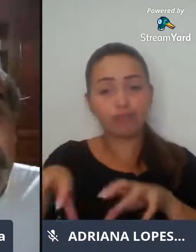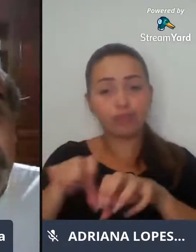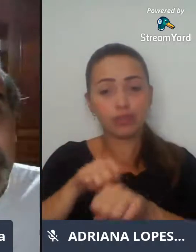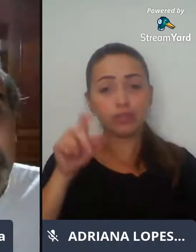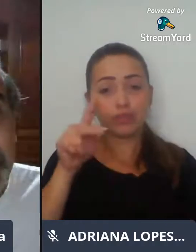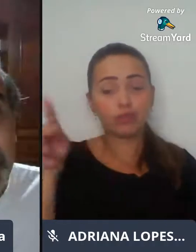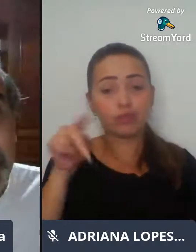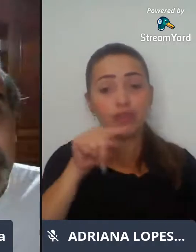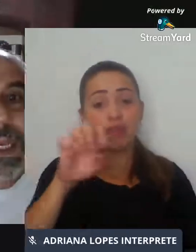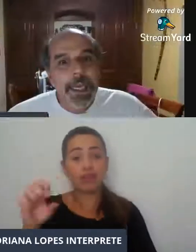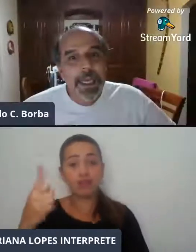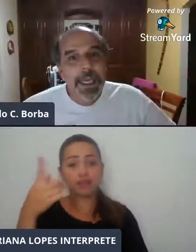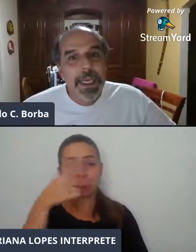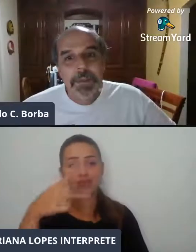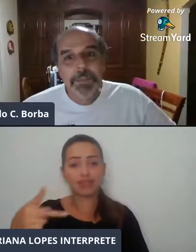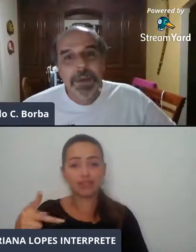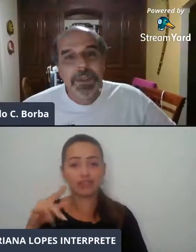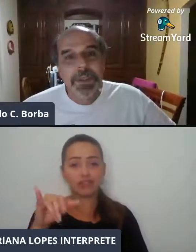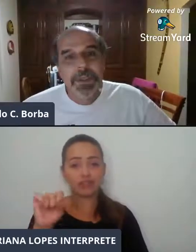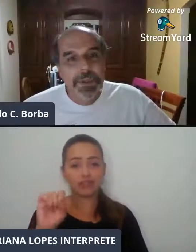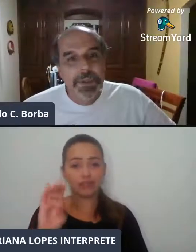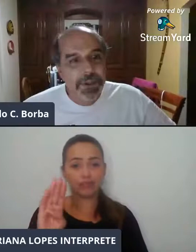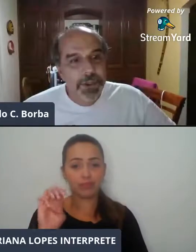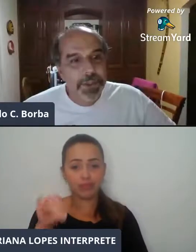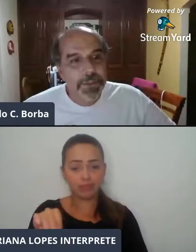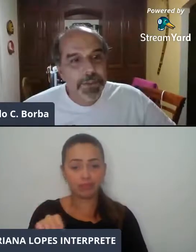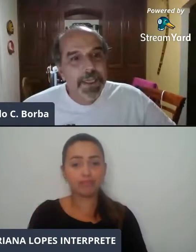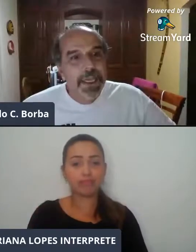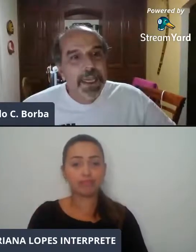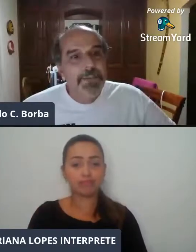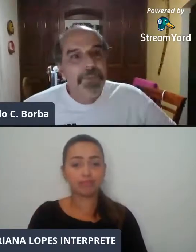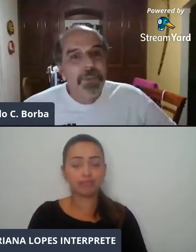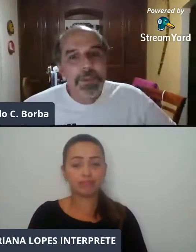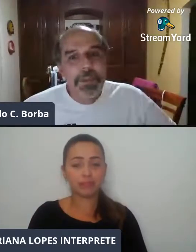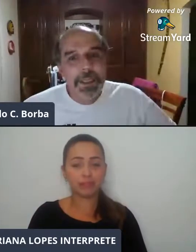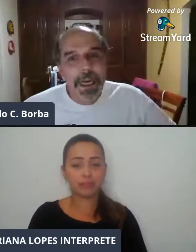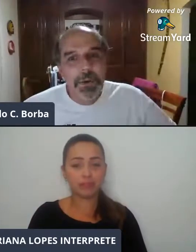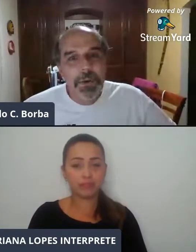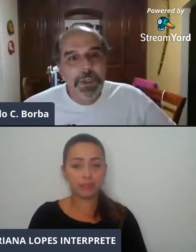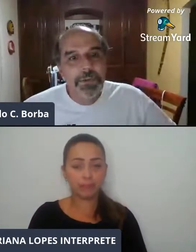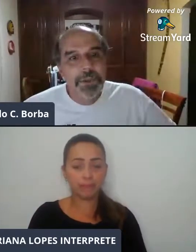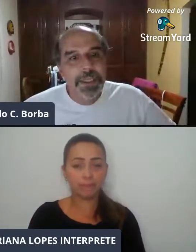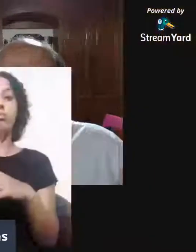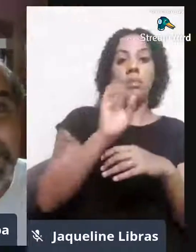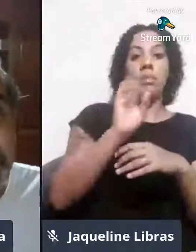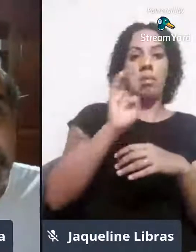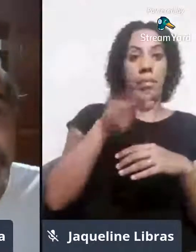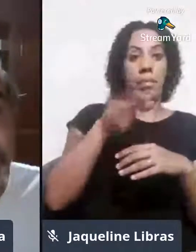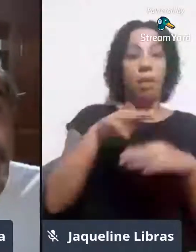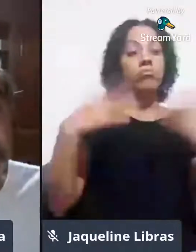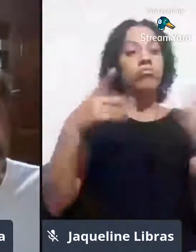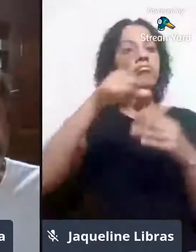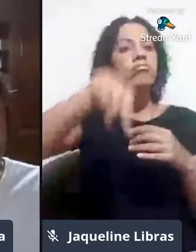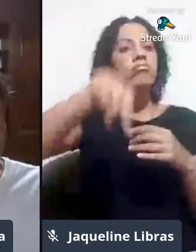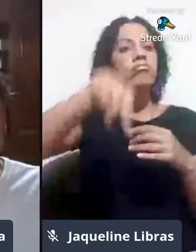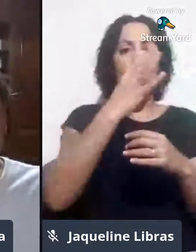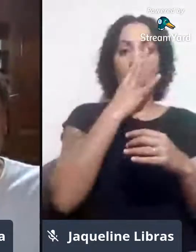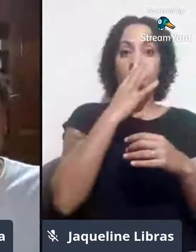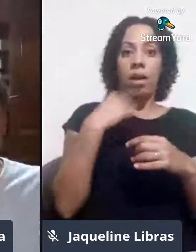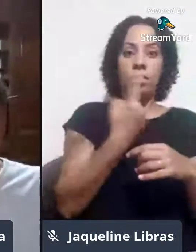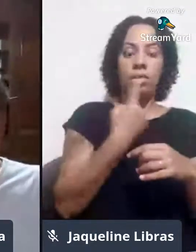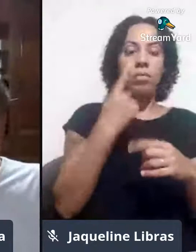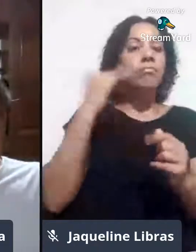ele é ex-presidente da SBEM. E para vocês que estão nos assistindo, é fundamental que vocês estejam, quer